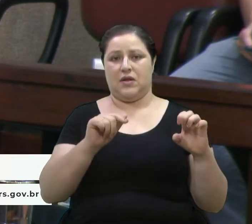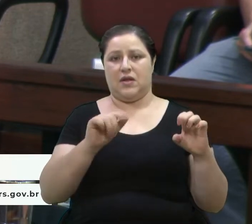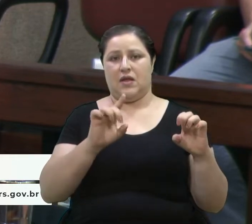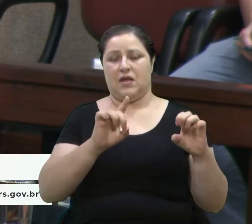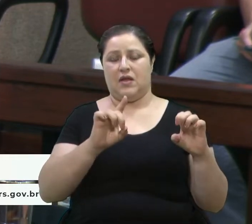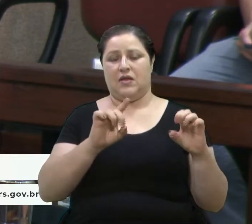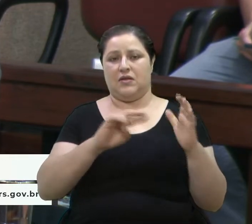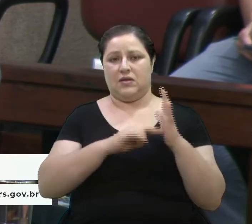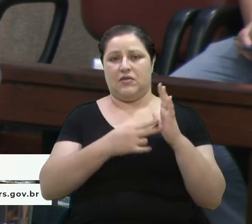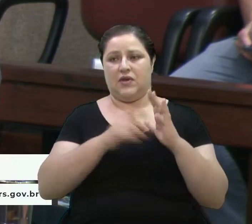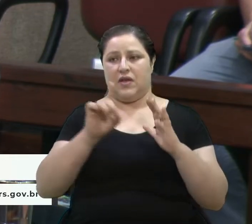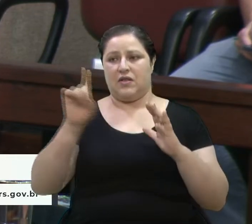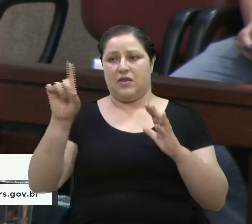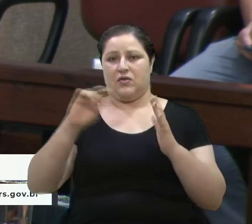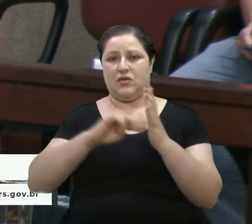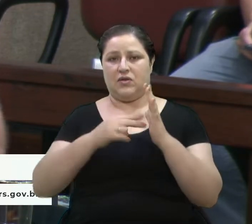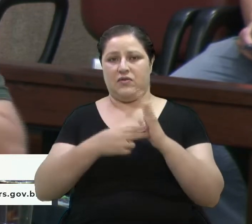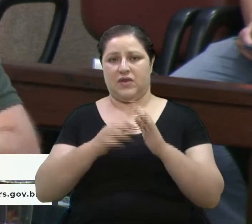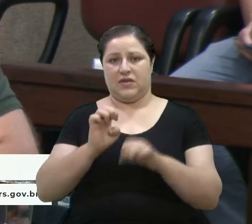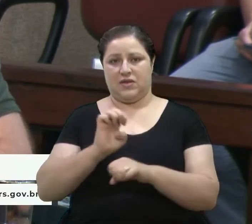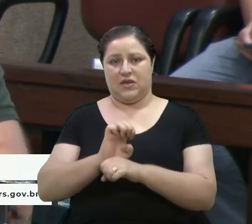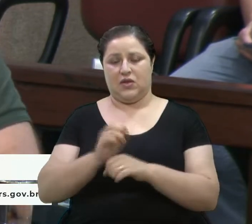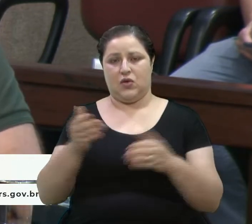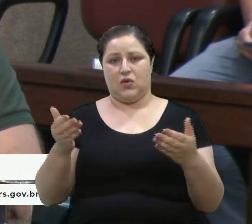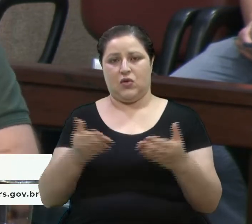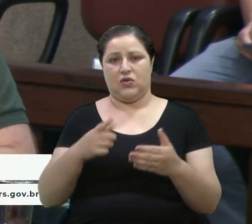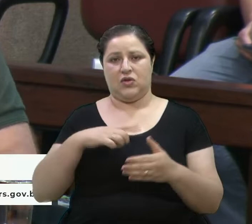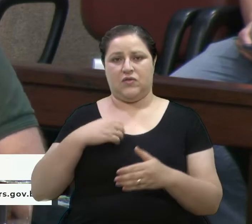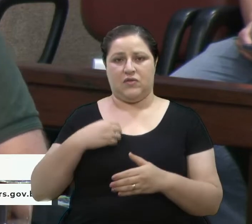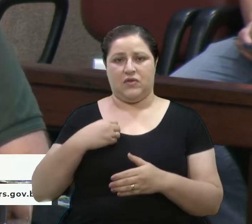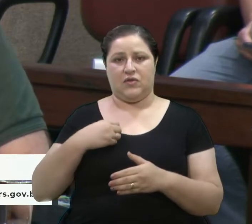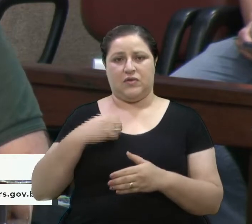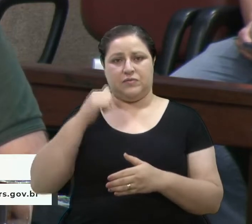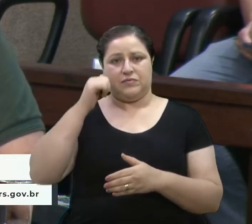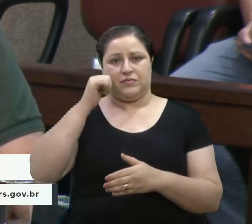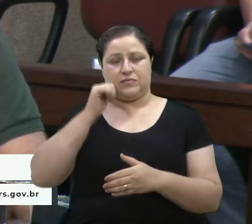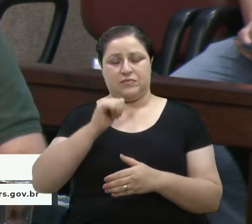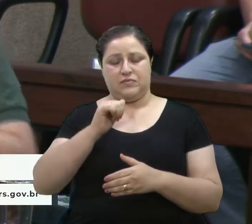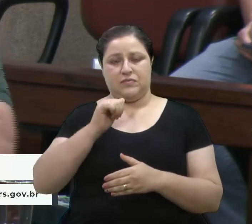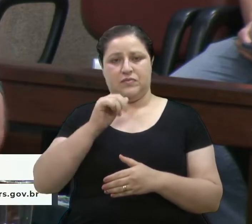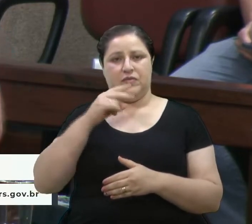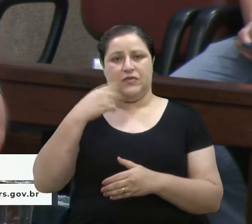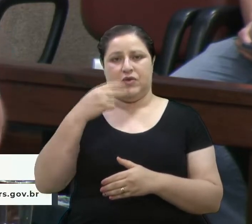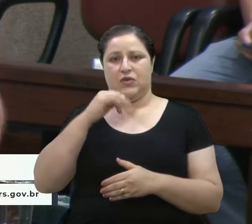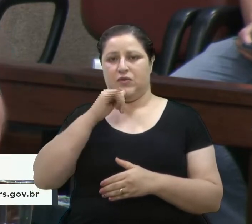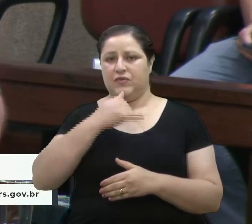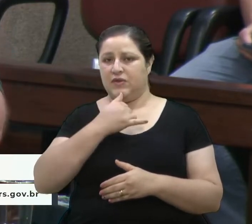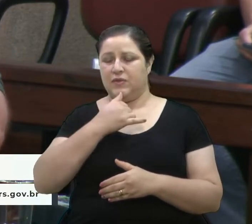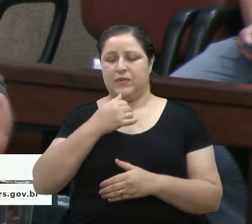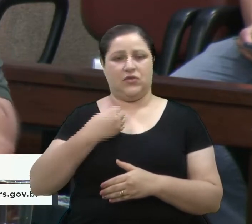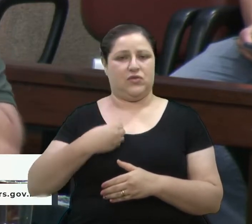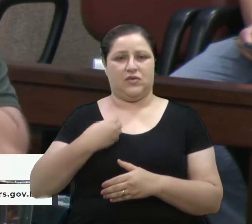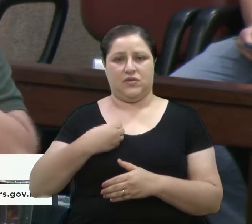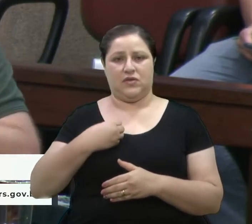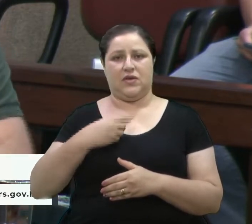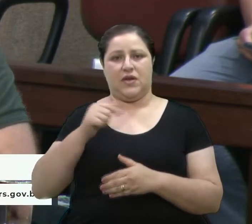livros. A gente tem uma vereadora aqui, que hoje, infelizmente, não está, que diz defender Lenin, né? Que um dos maiores